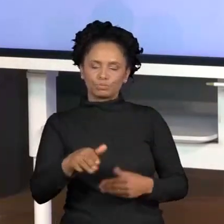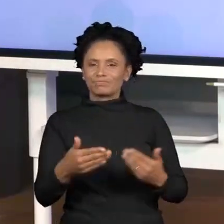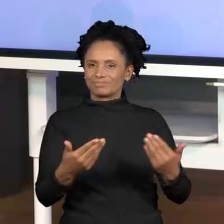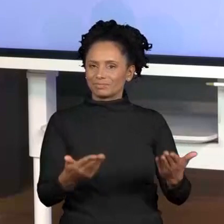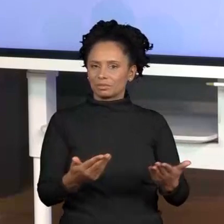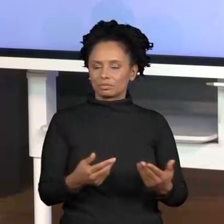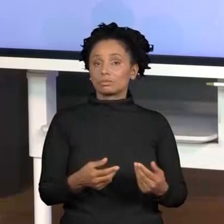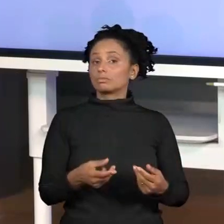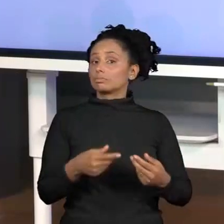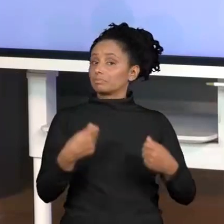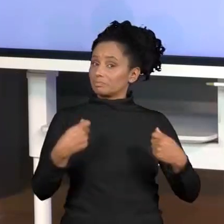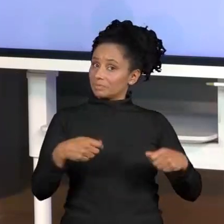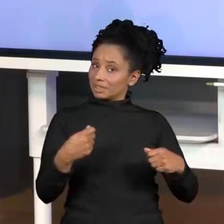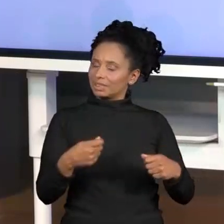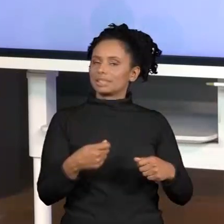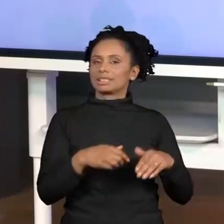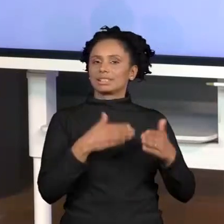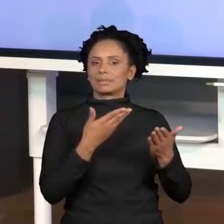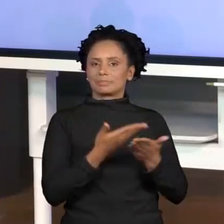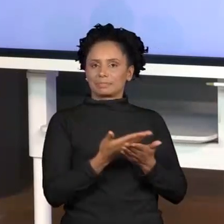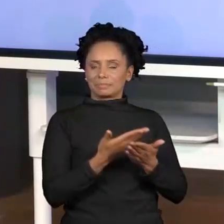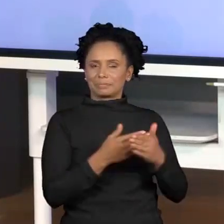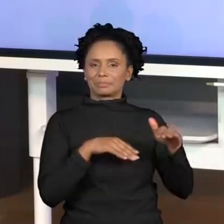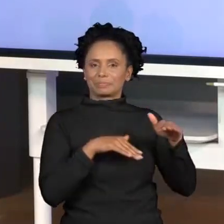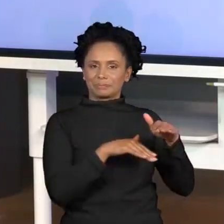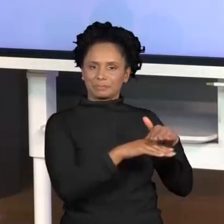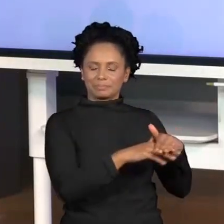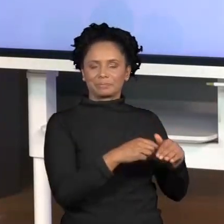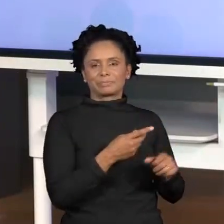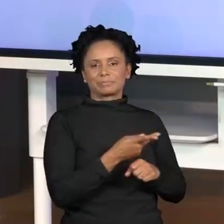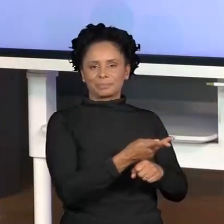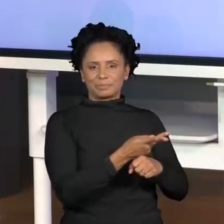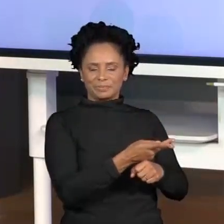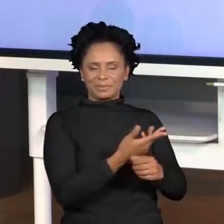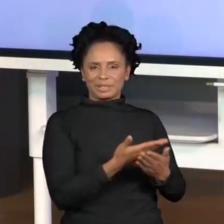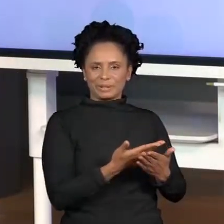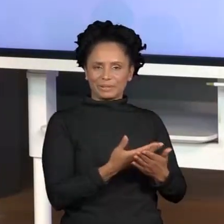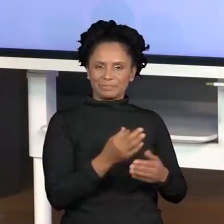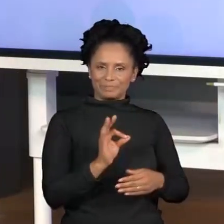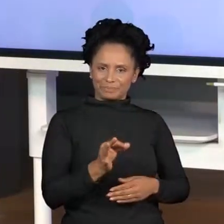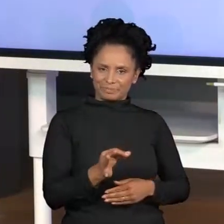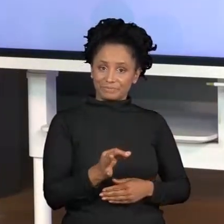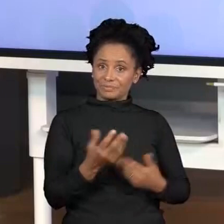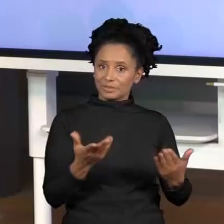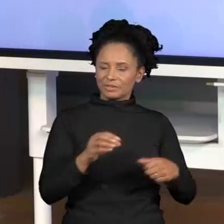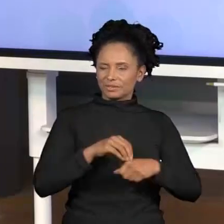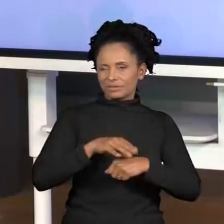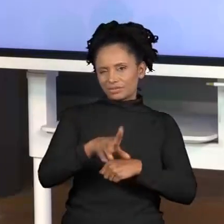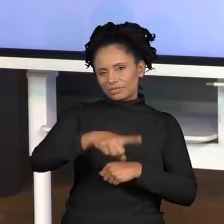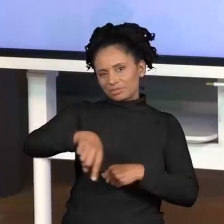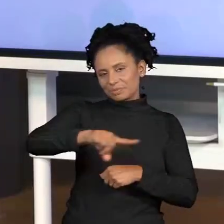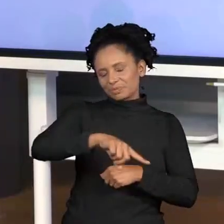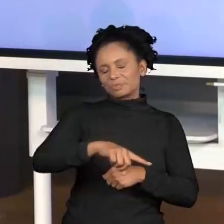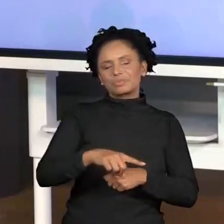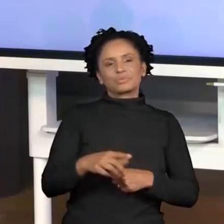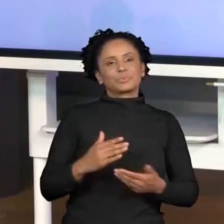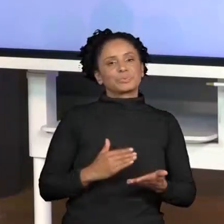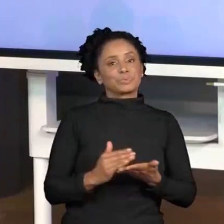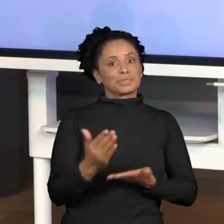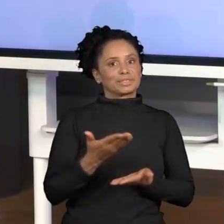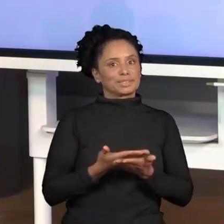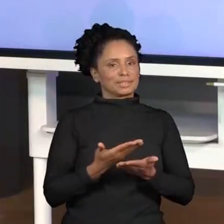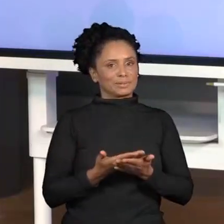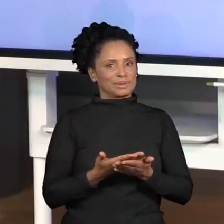deixe de prestigiar aí nosso repositório, pessoal. Legal, já dei uma super dica para vocês, então vamos começar a nossa